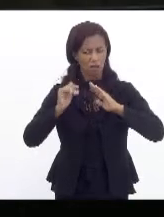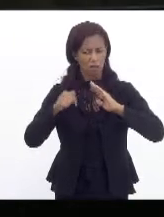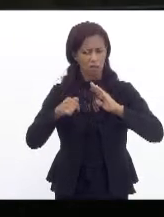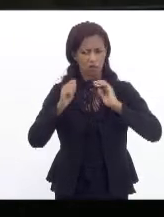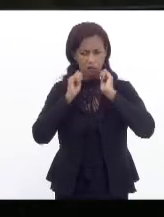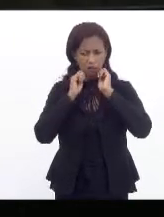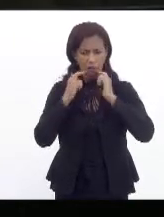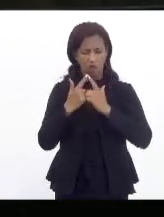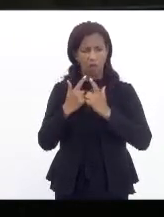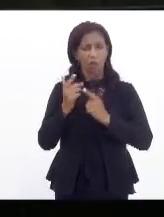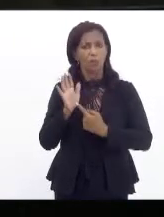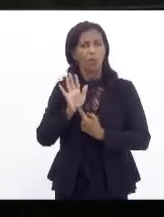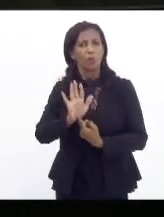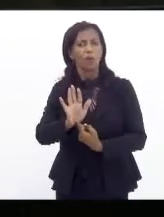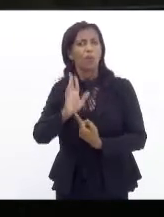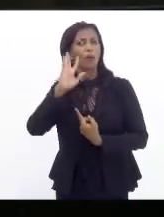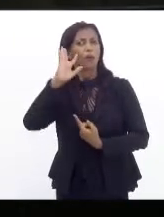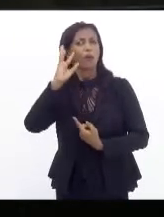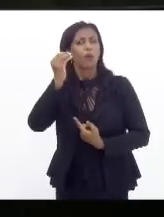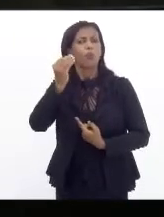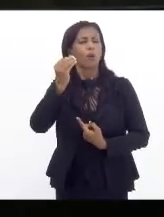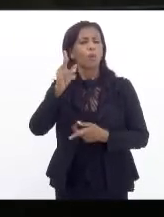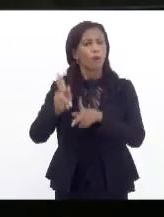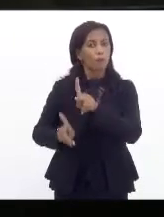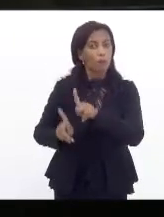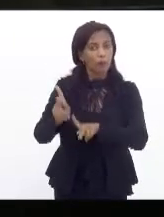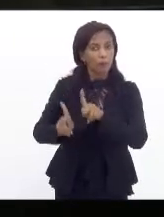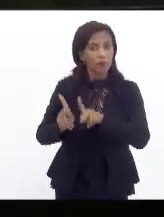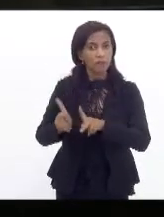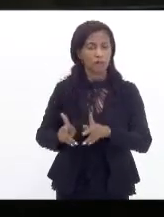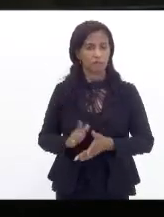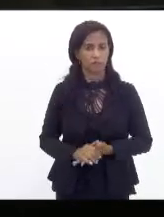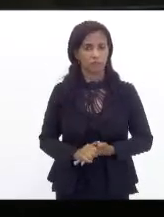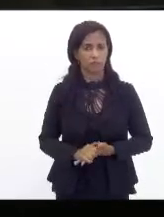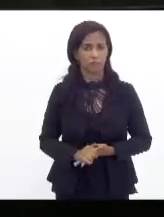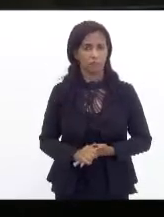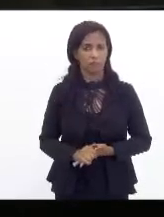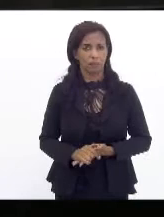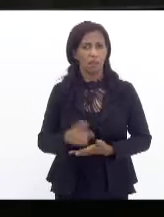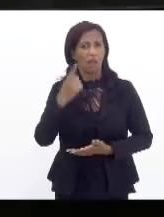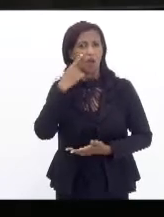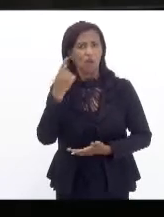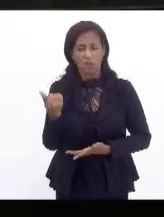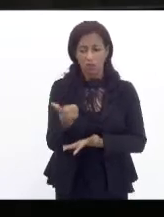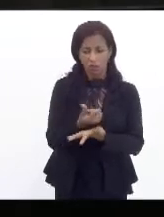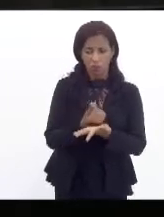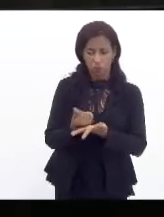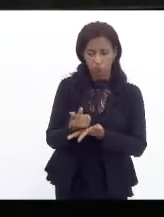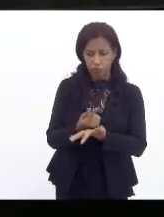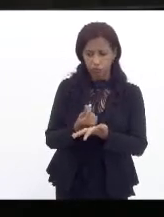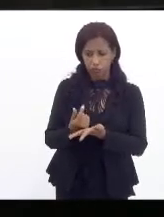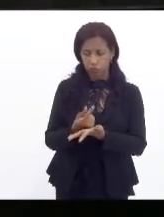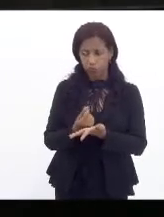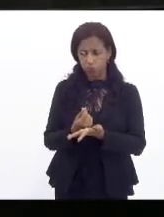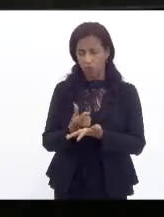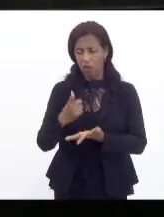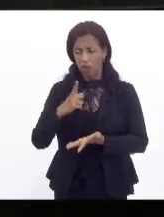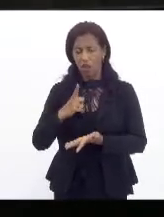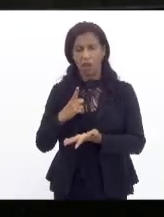né, soluções para a nossa população. Ao pegar essa verba, ao